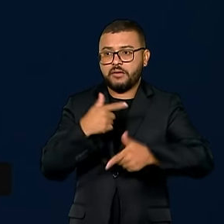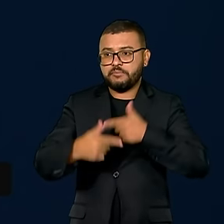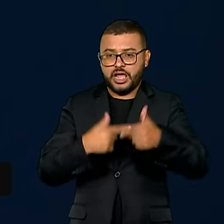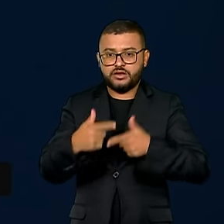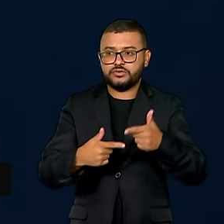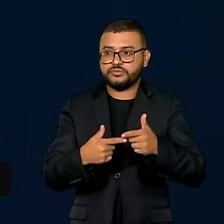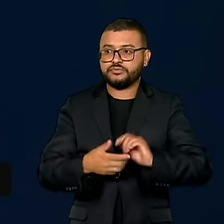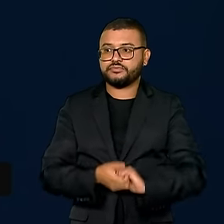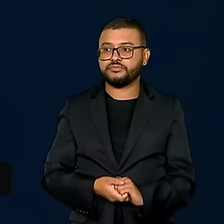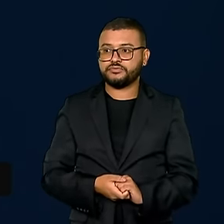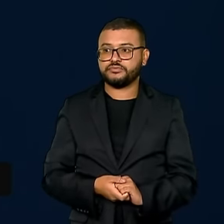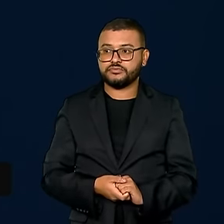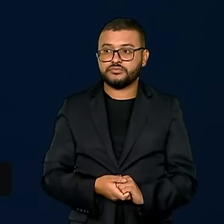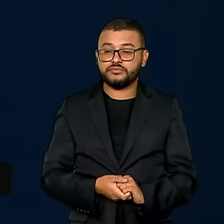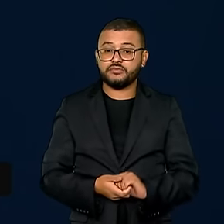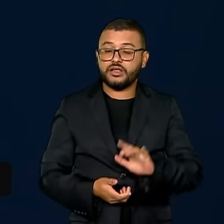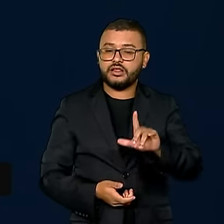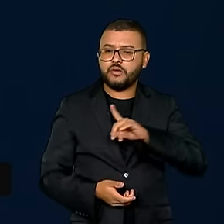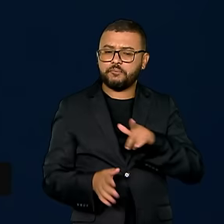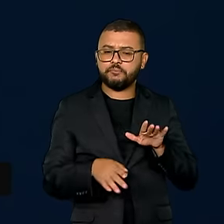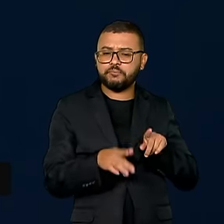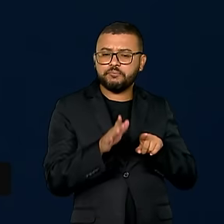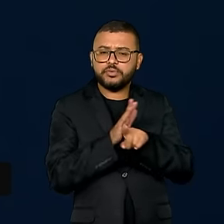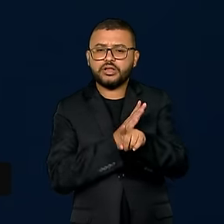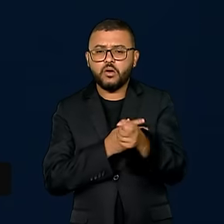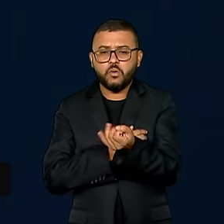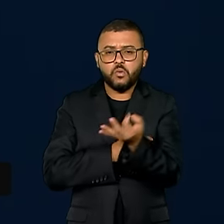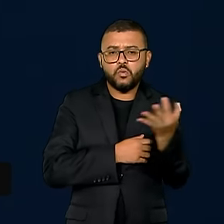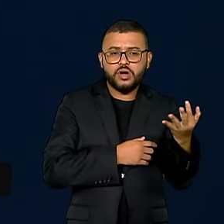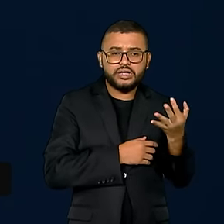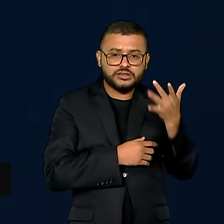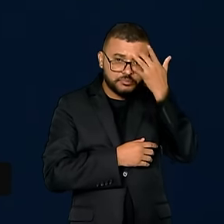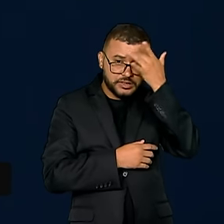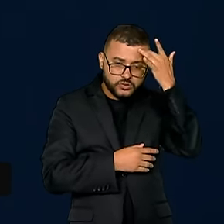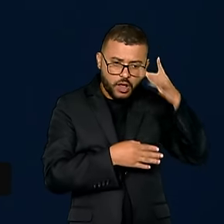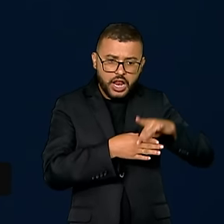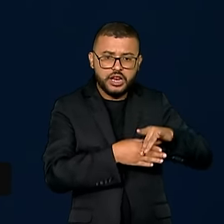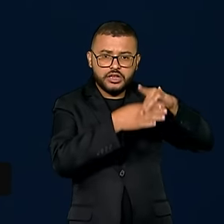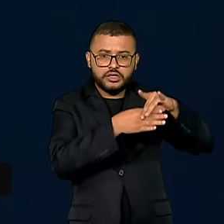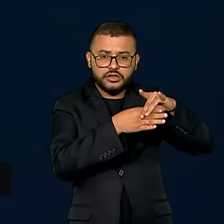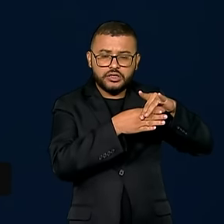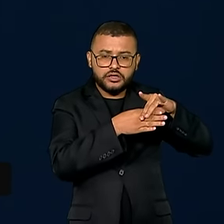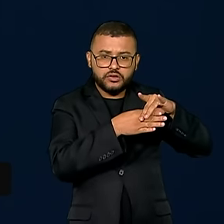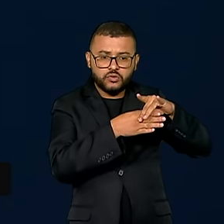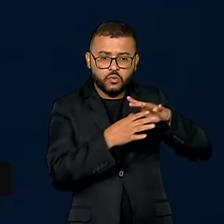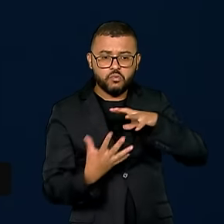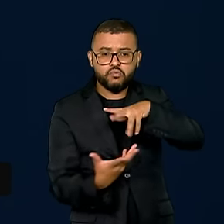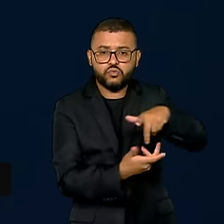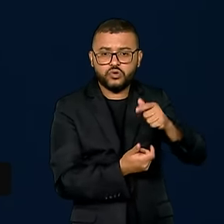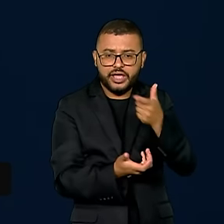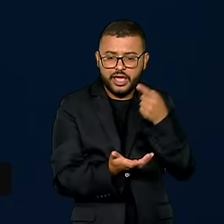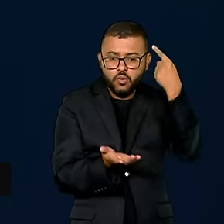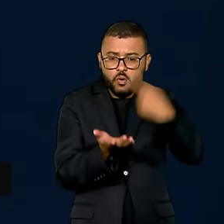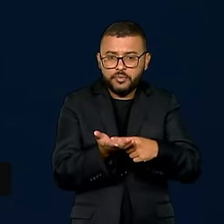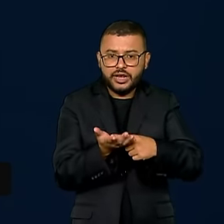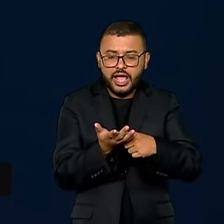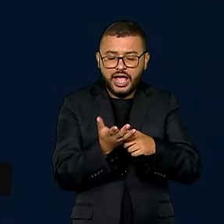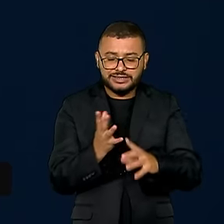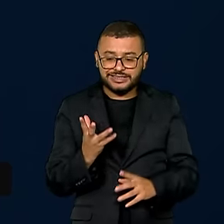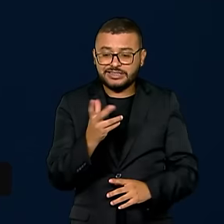concretas. Quantos líderes mundiais estão, de fato, comprometidos em salvar o